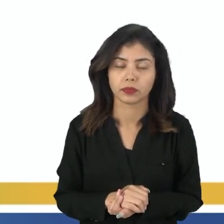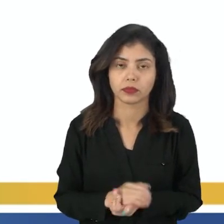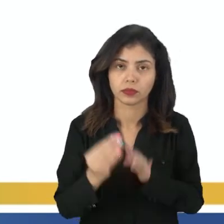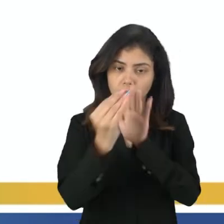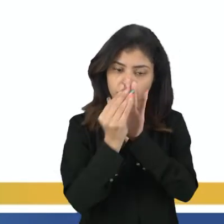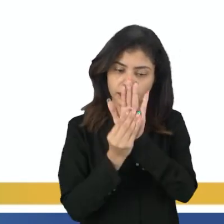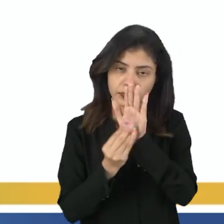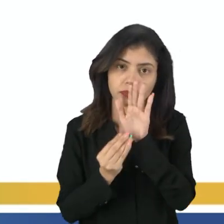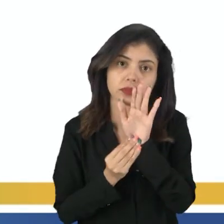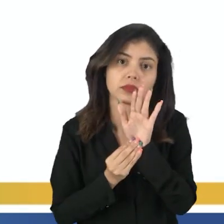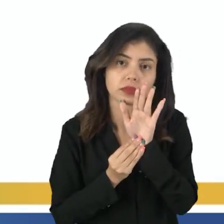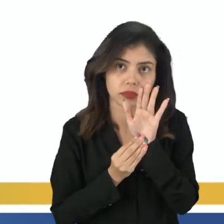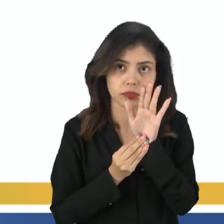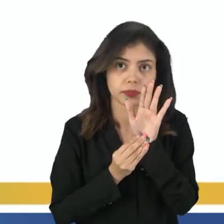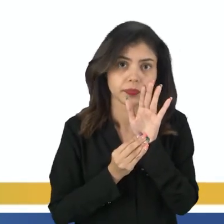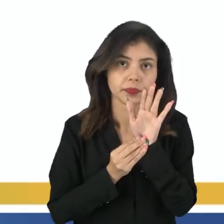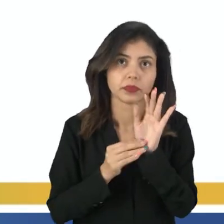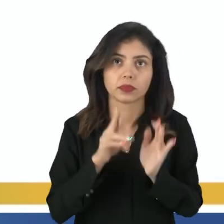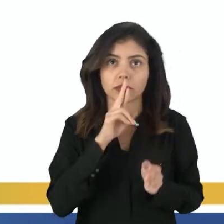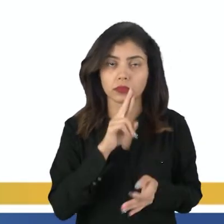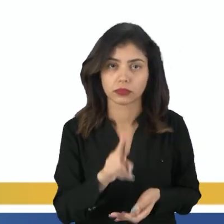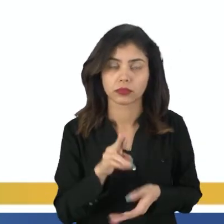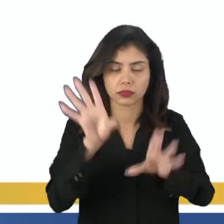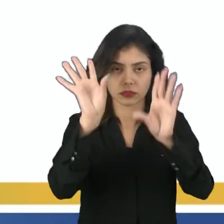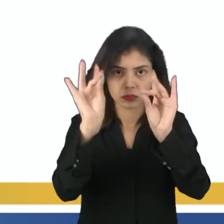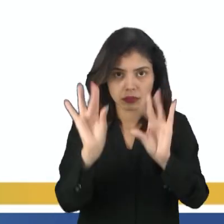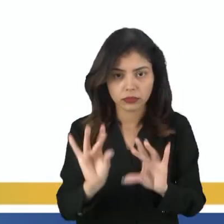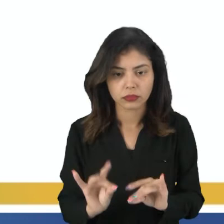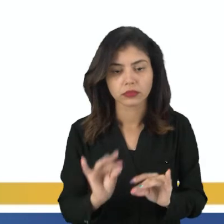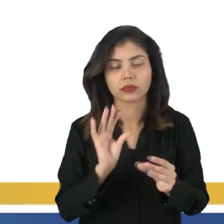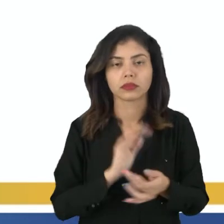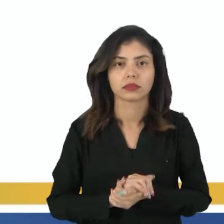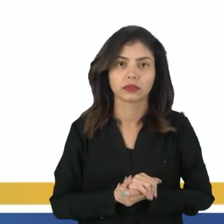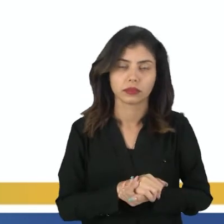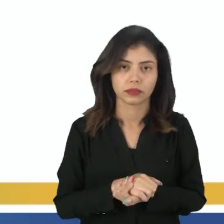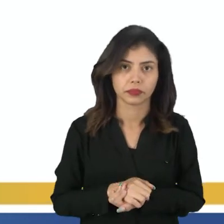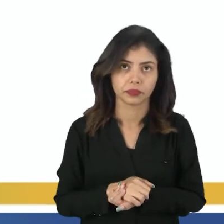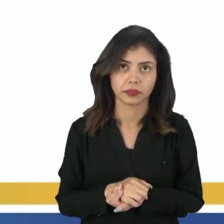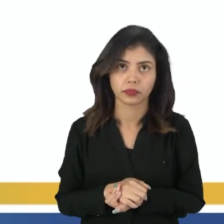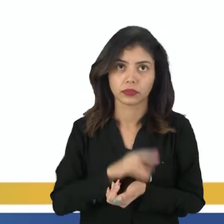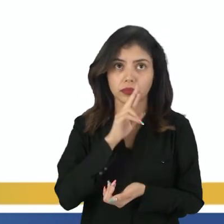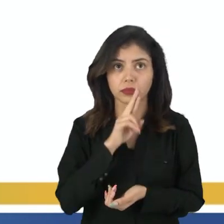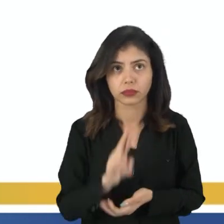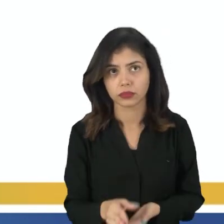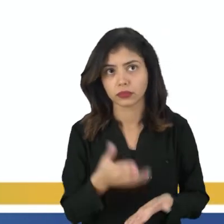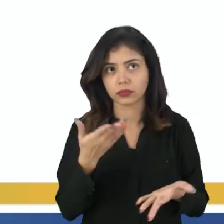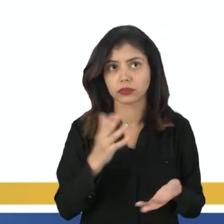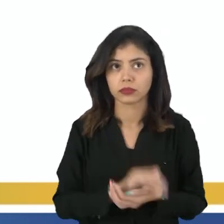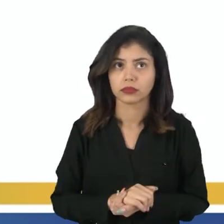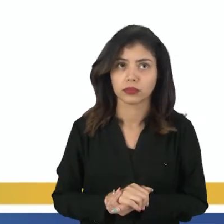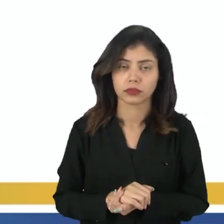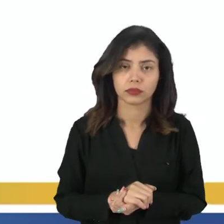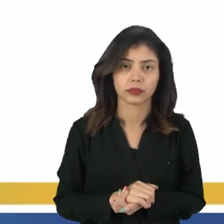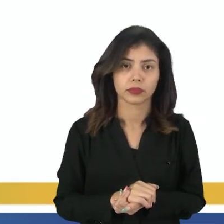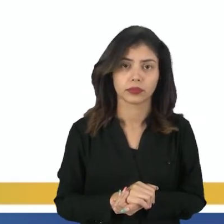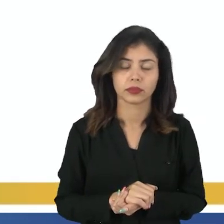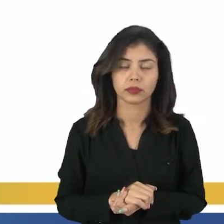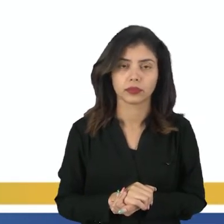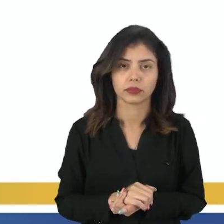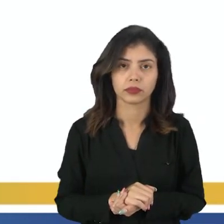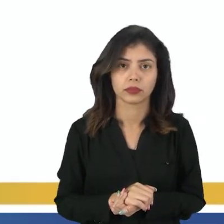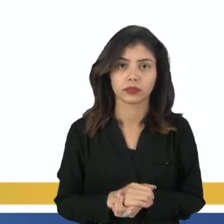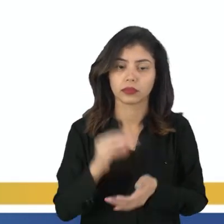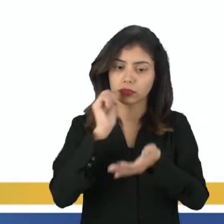coleta dos dados, a amostragem, as técnicas amostrais, os cálculos amostrais, os pré-testes